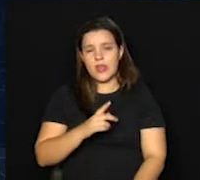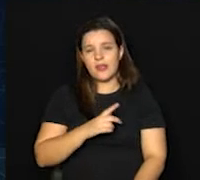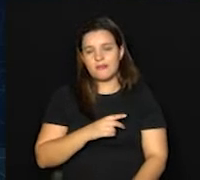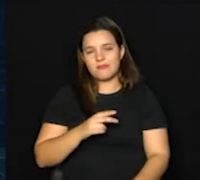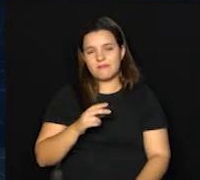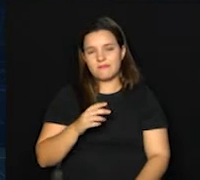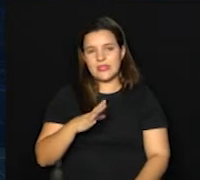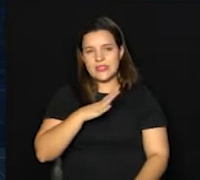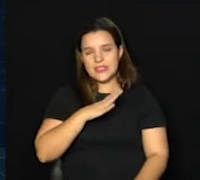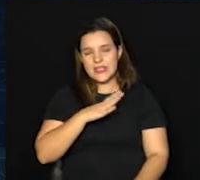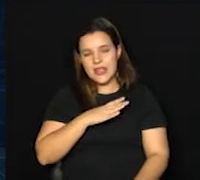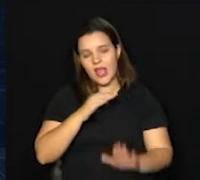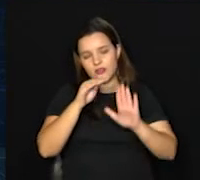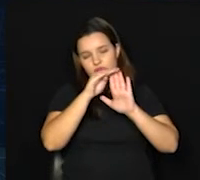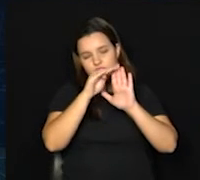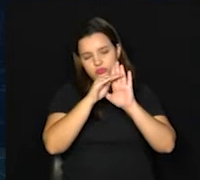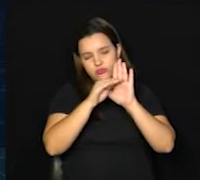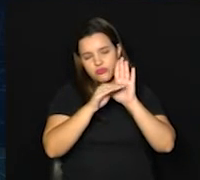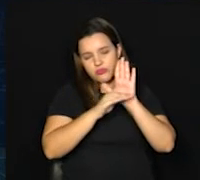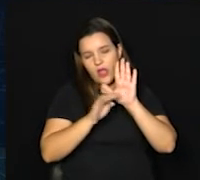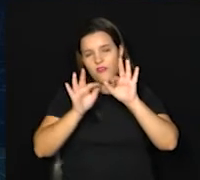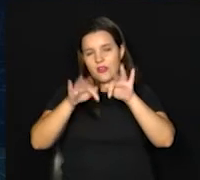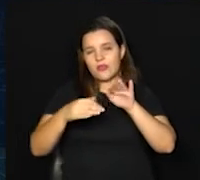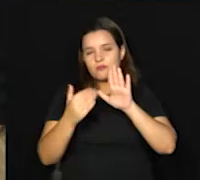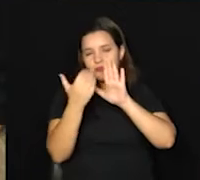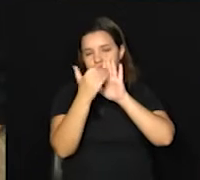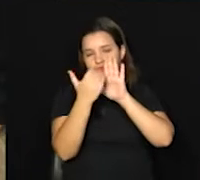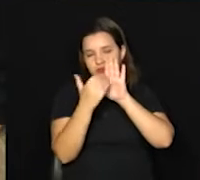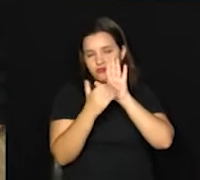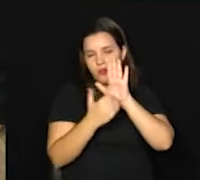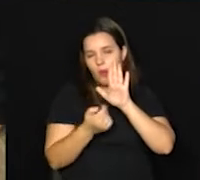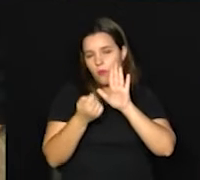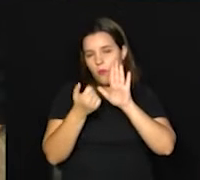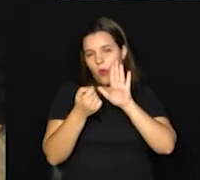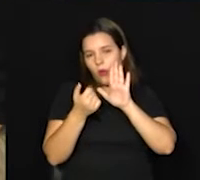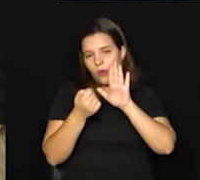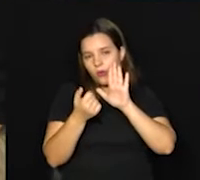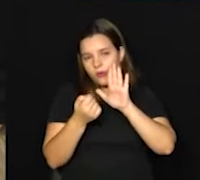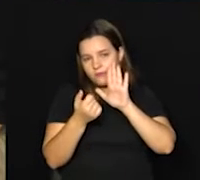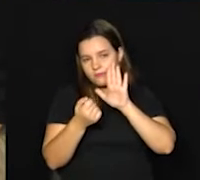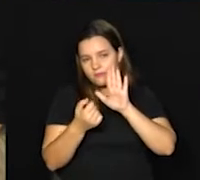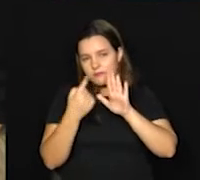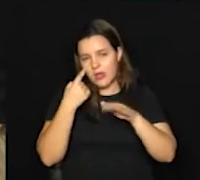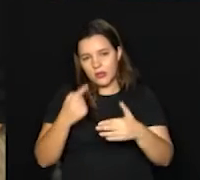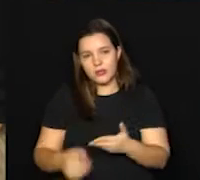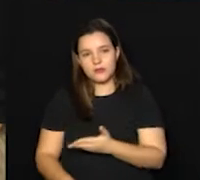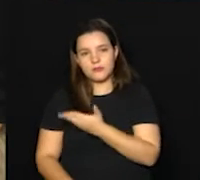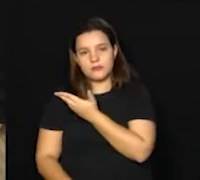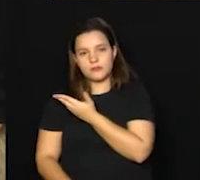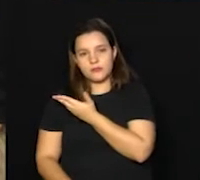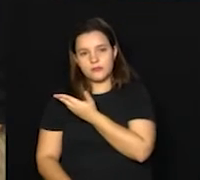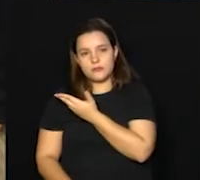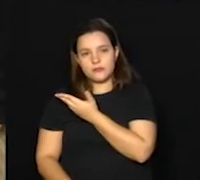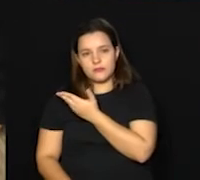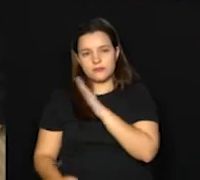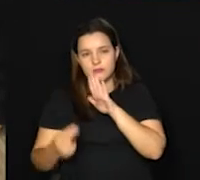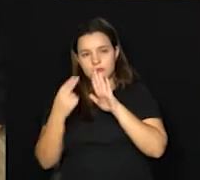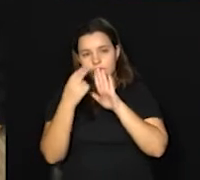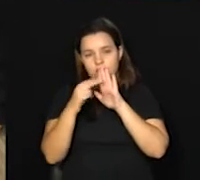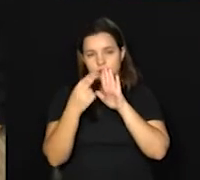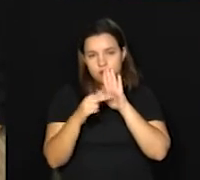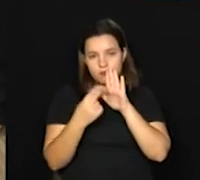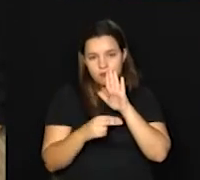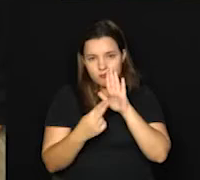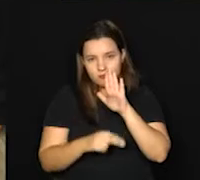que mantêm aí a média a partir de Jaguariúna, a gente pode observar Arthur Nogueira com 16 óbitos, Pedreira 8,